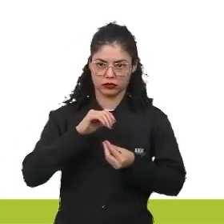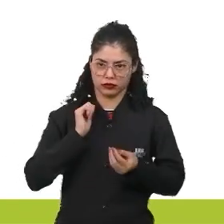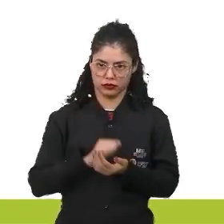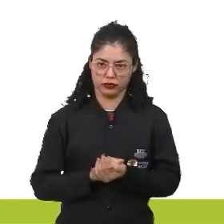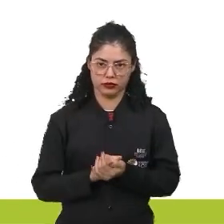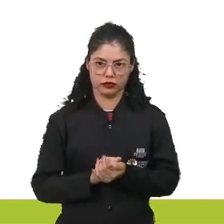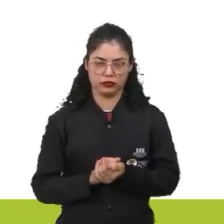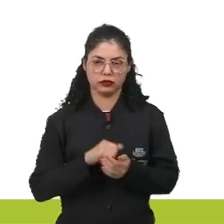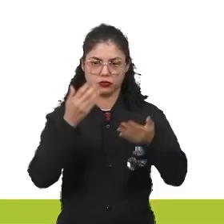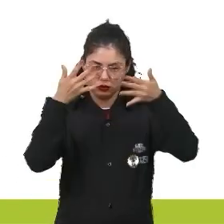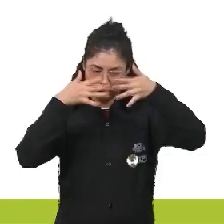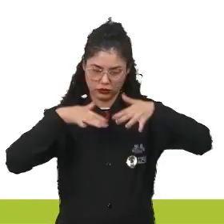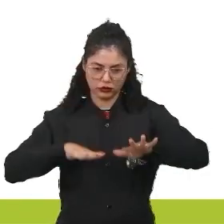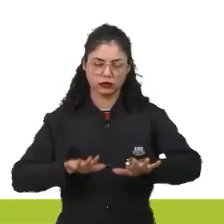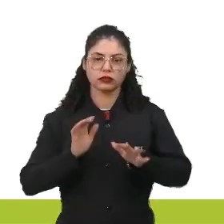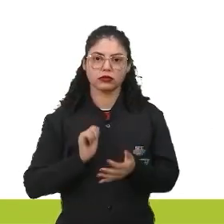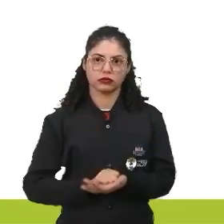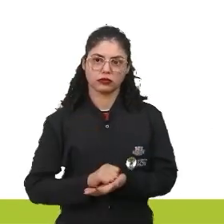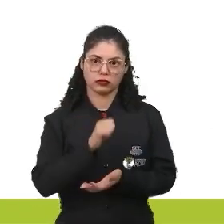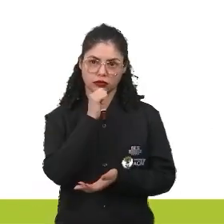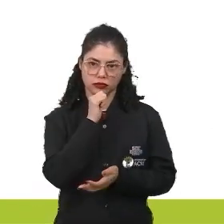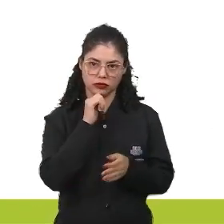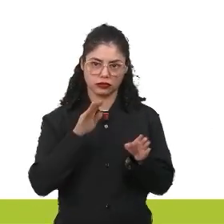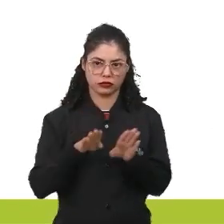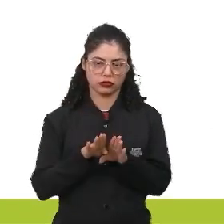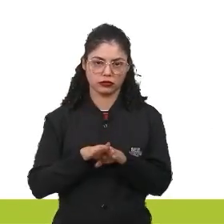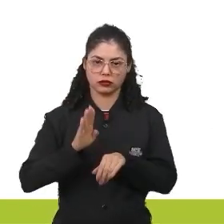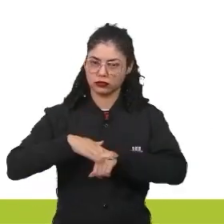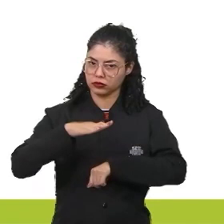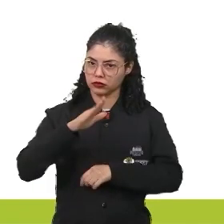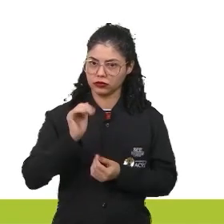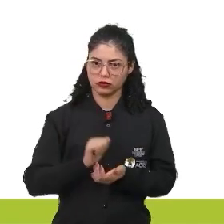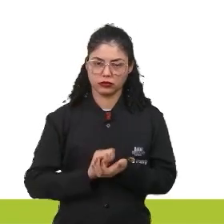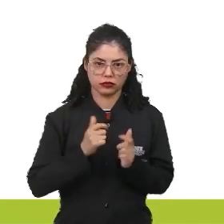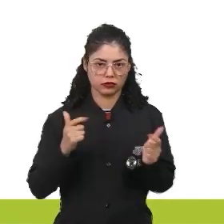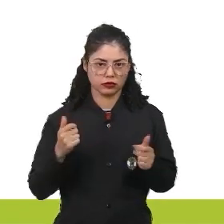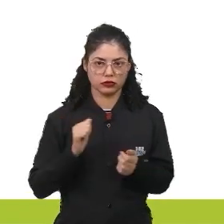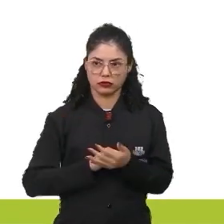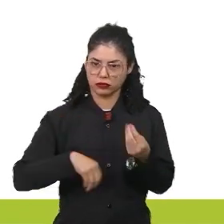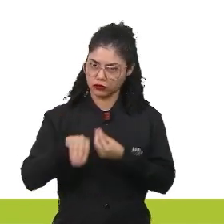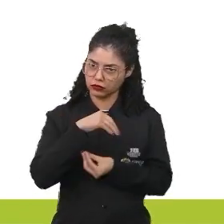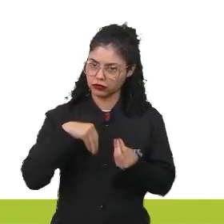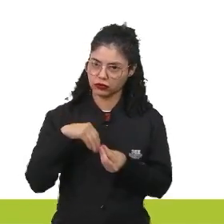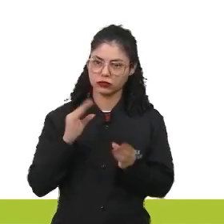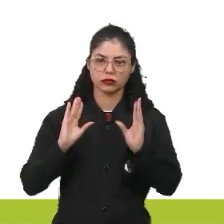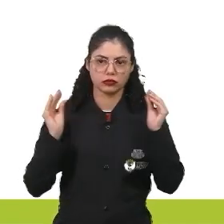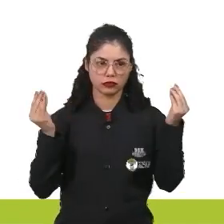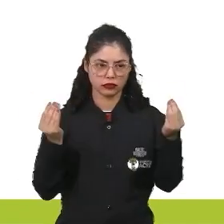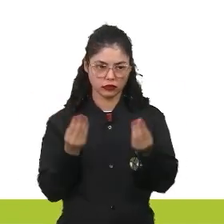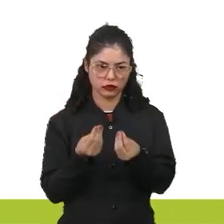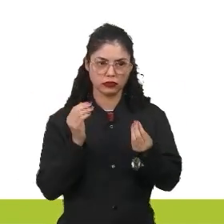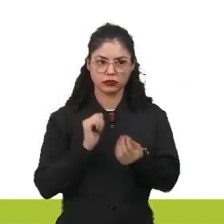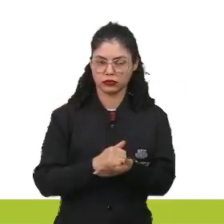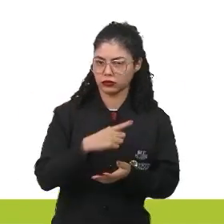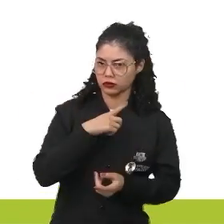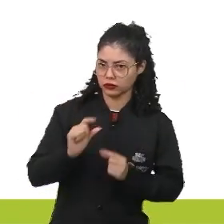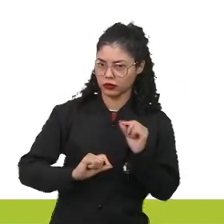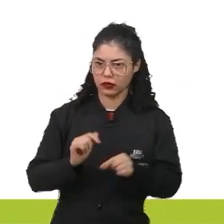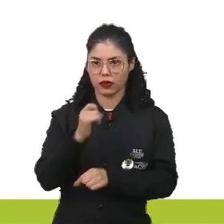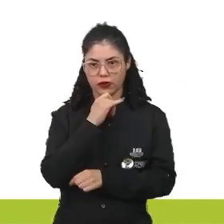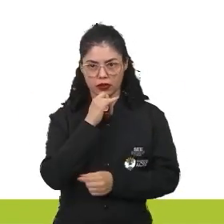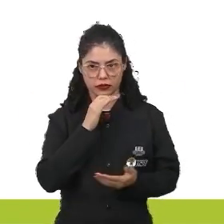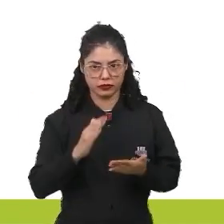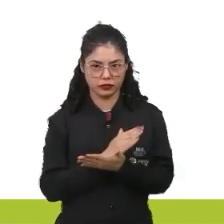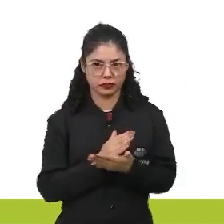Na natureza, a maioria dos materiais são misturas de substâncias. Temos aí alguns